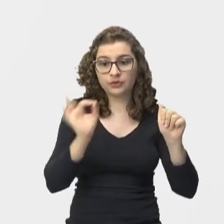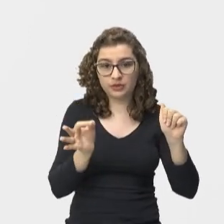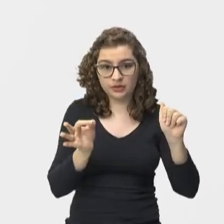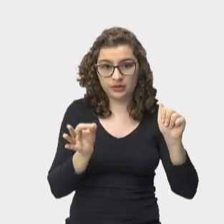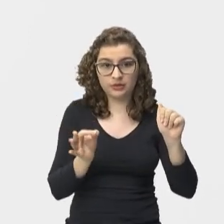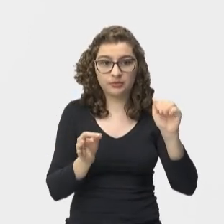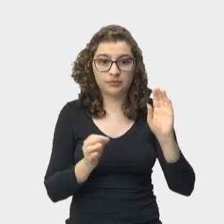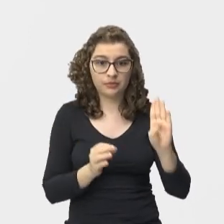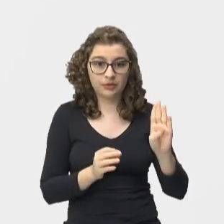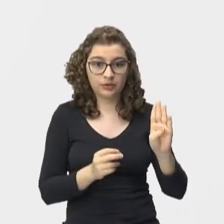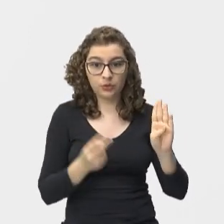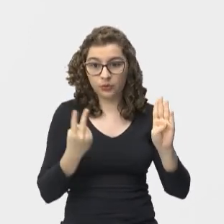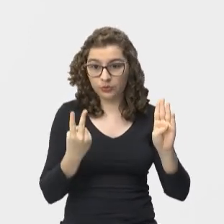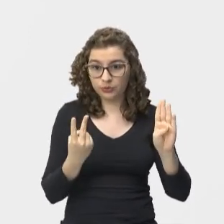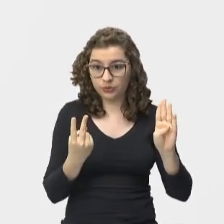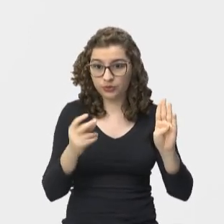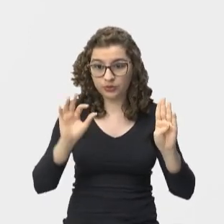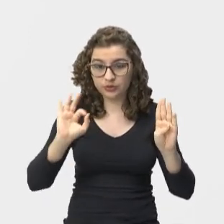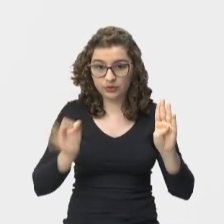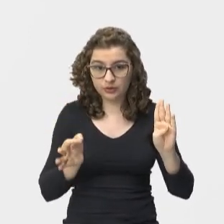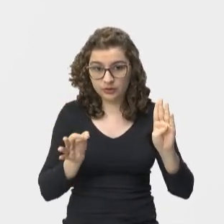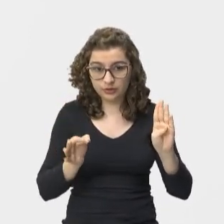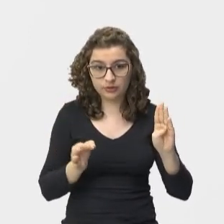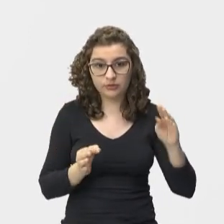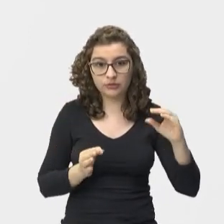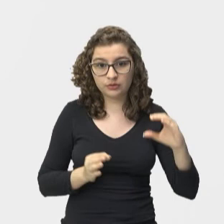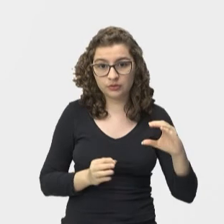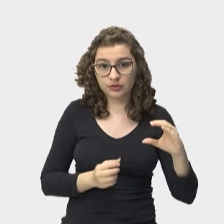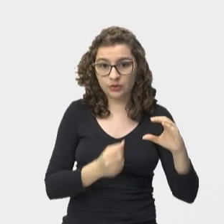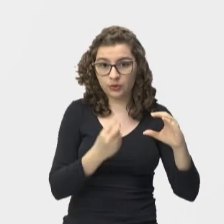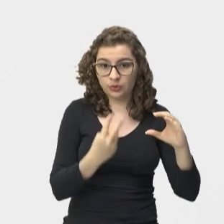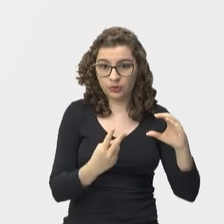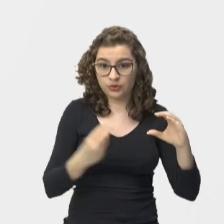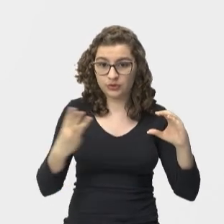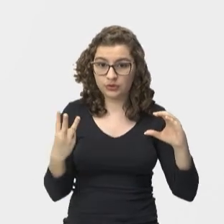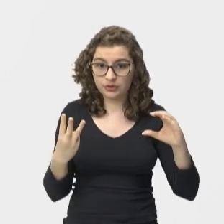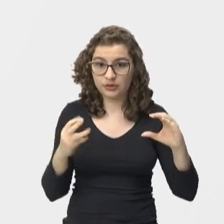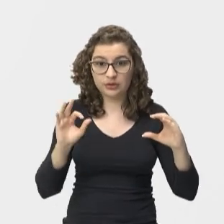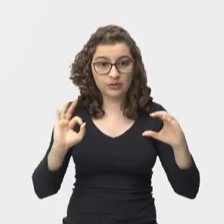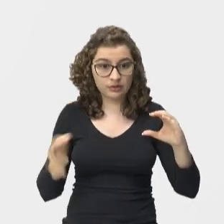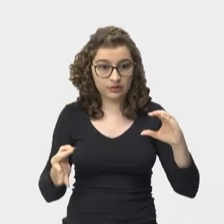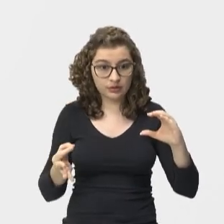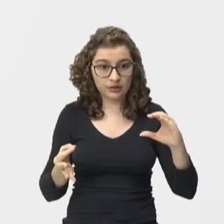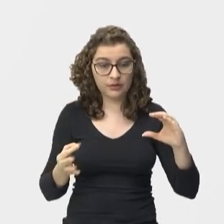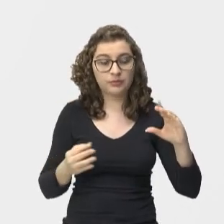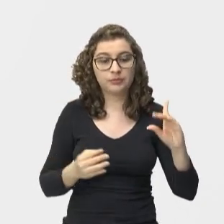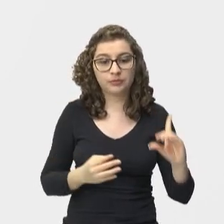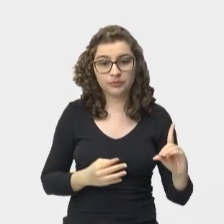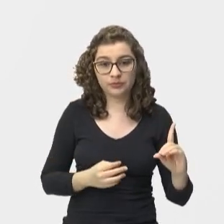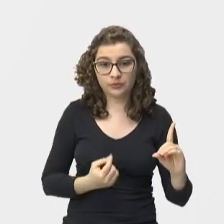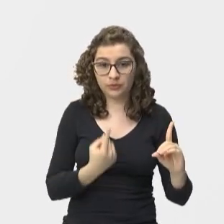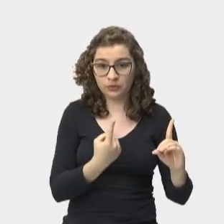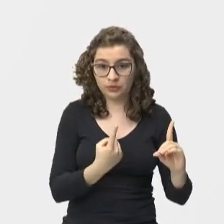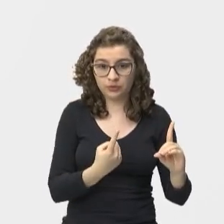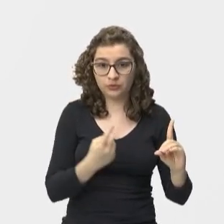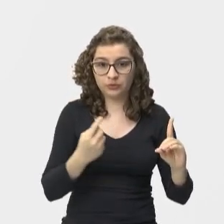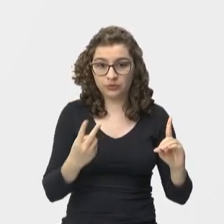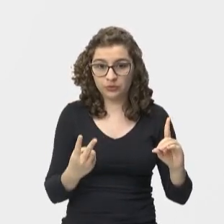2 é verdadeiro, apenas o item 2 e 3 são verdadeiros, apenas